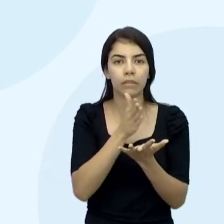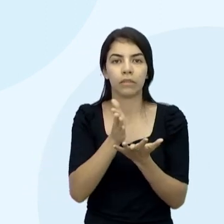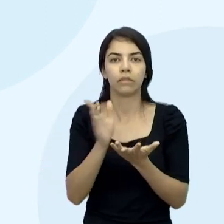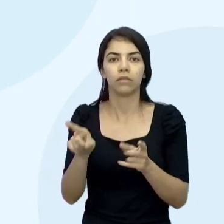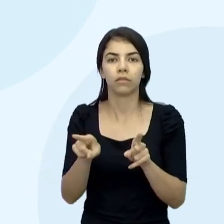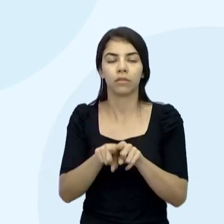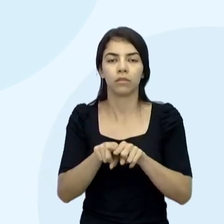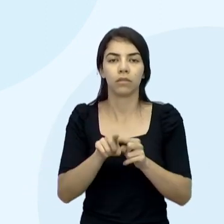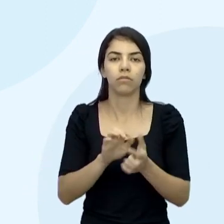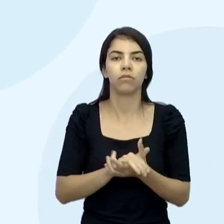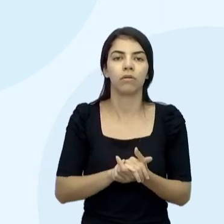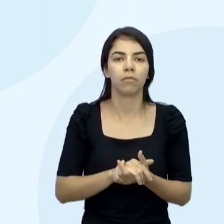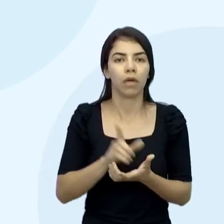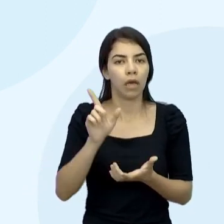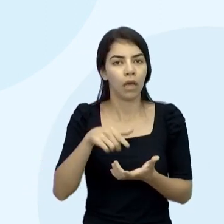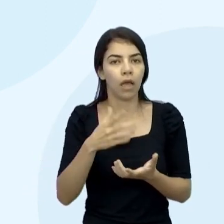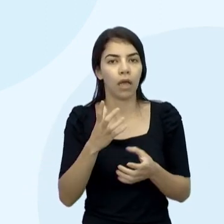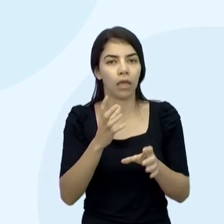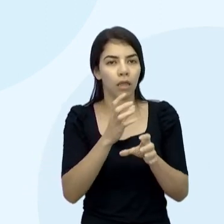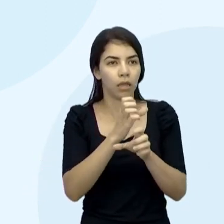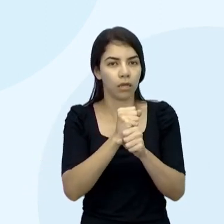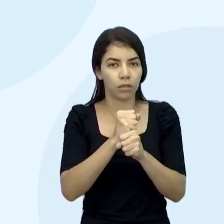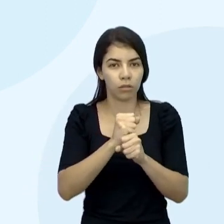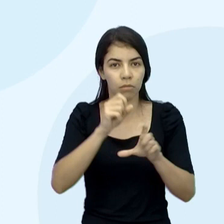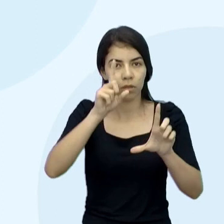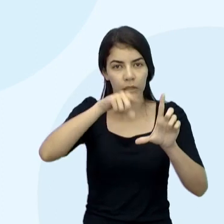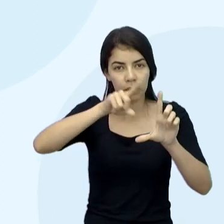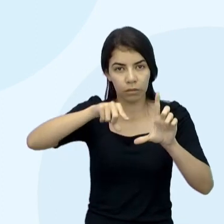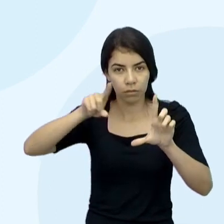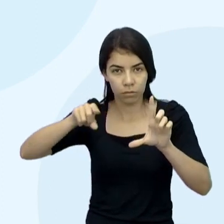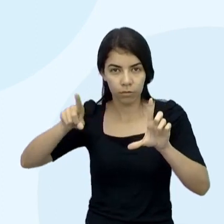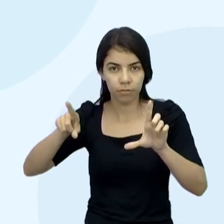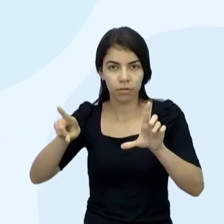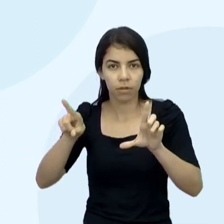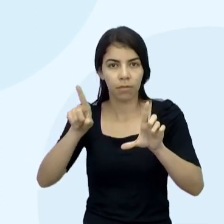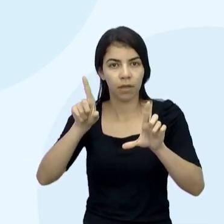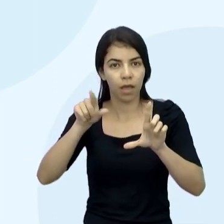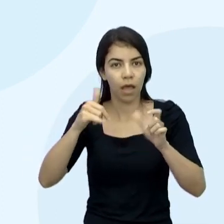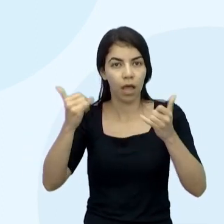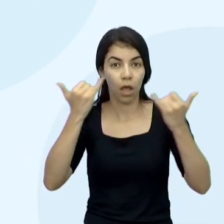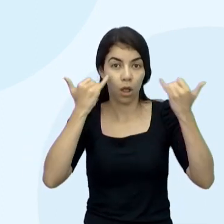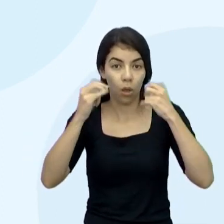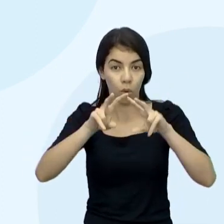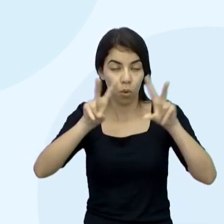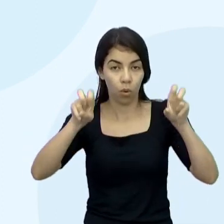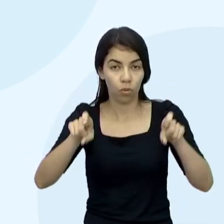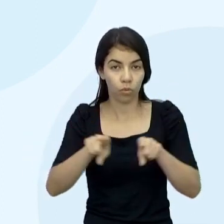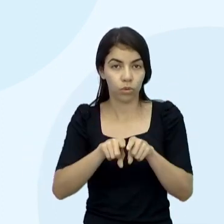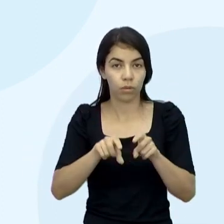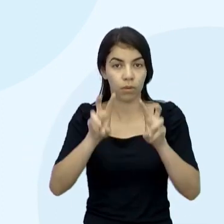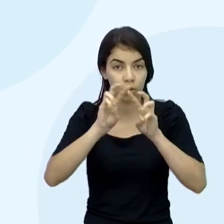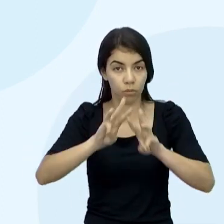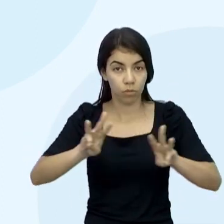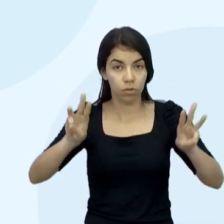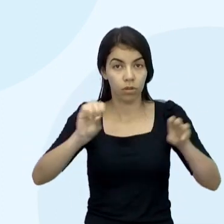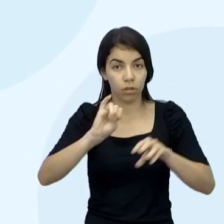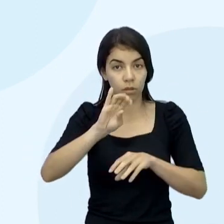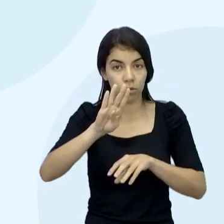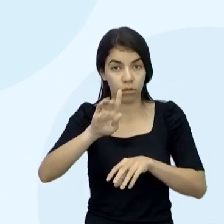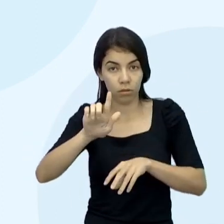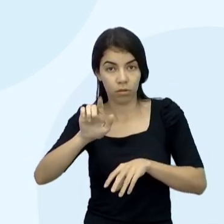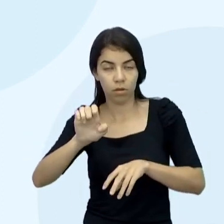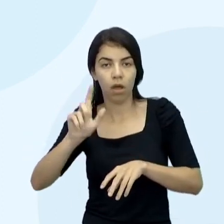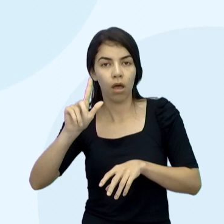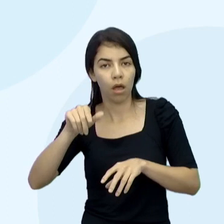vocês sobre esses dados estatísticos acerca dessa notícia. Está lá no site do IBGE, ou seja, é uma